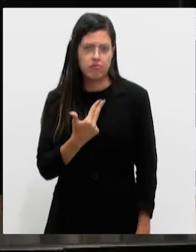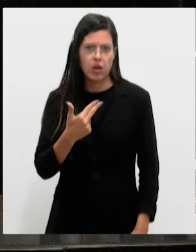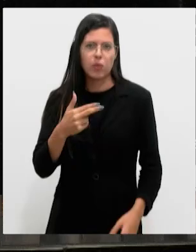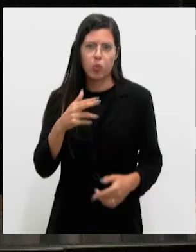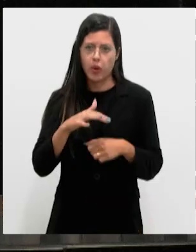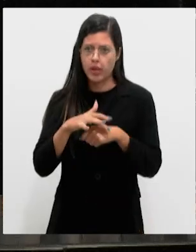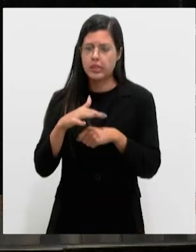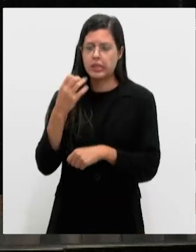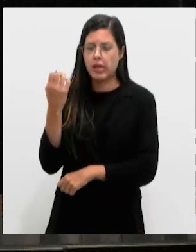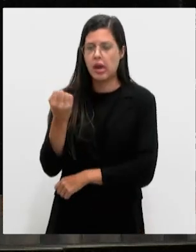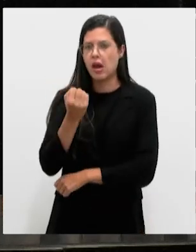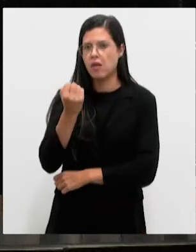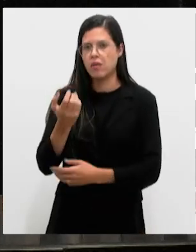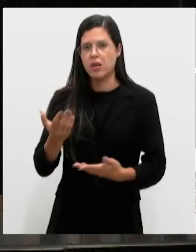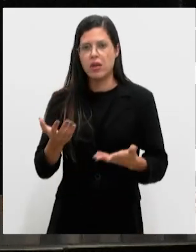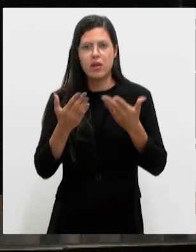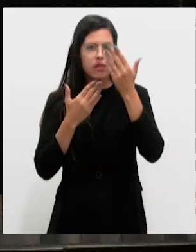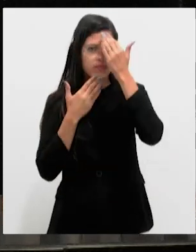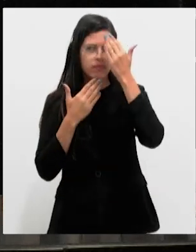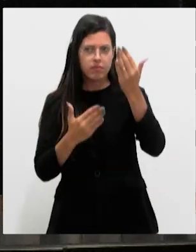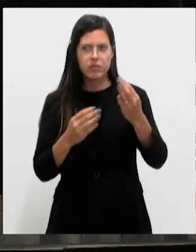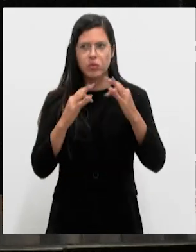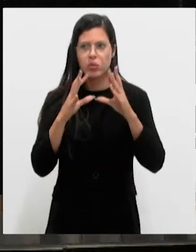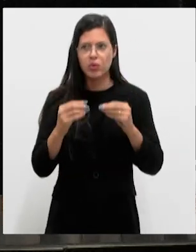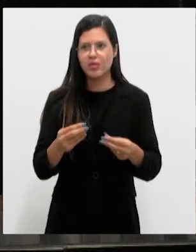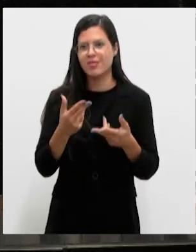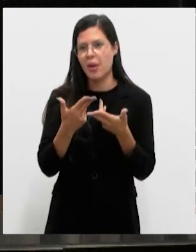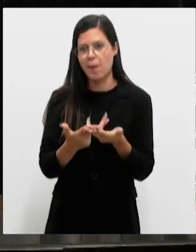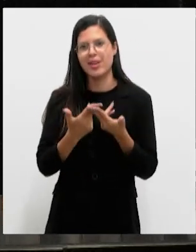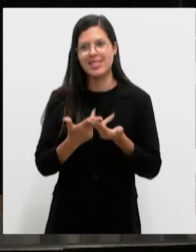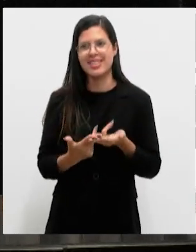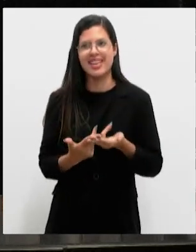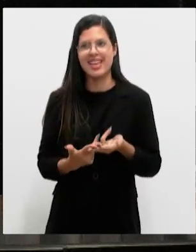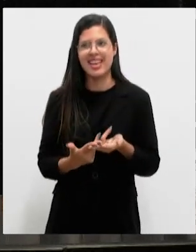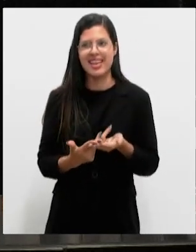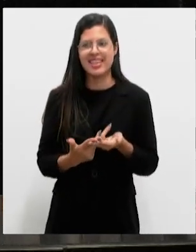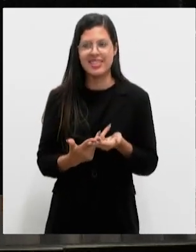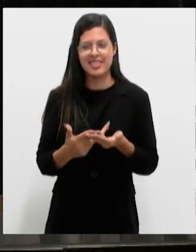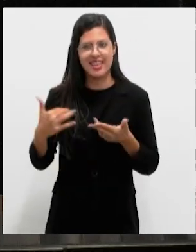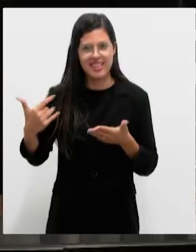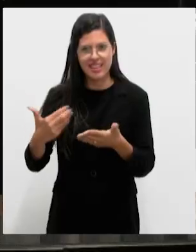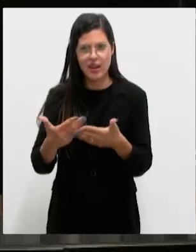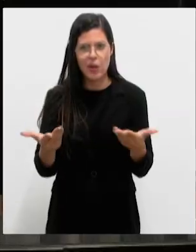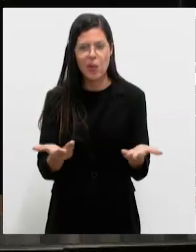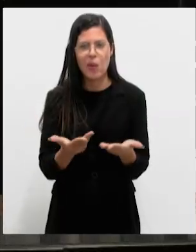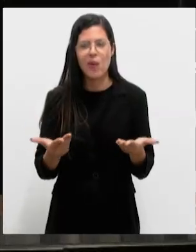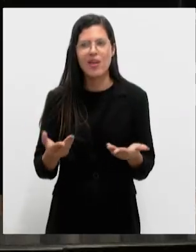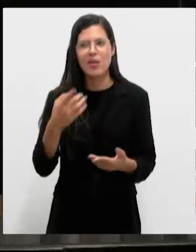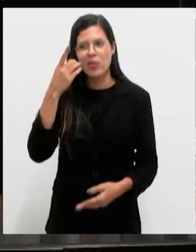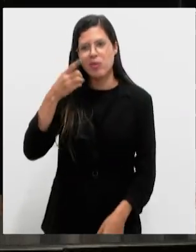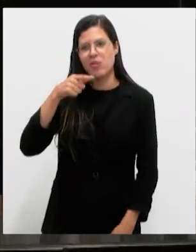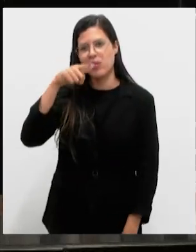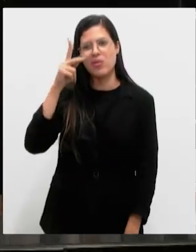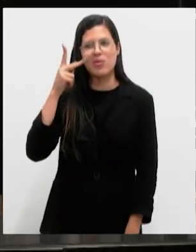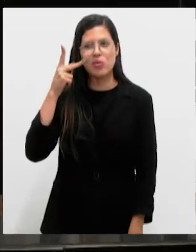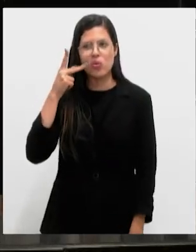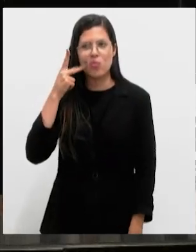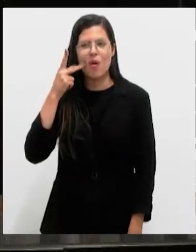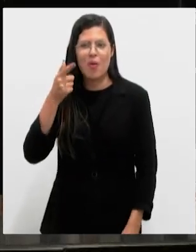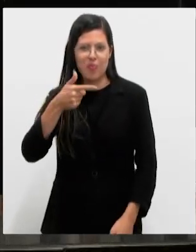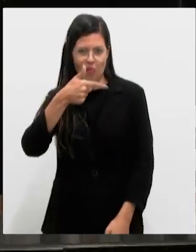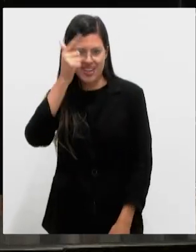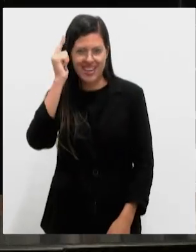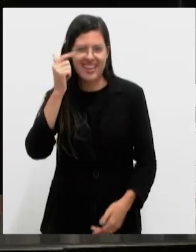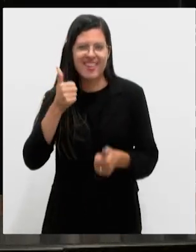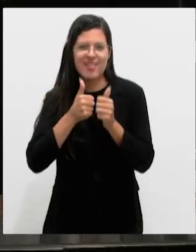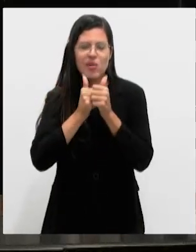queria agradecer a todos vocês que tiveram a paciência de me ouvir até agora, e o meu deputado Luiz Paulo Careca, que vem me acompanhando, que todo dia liga